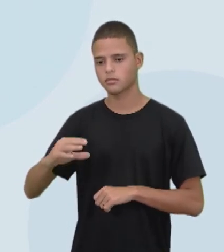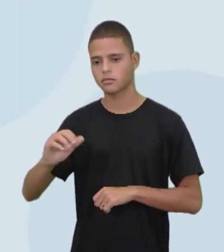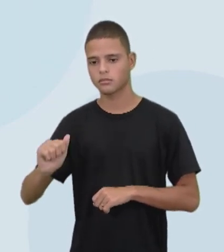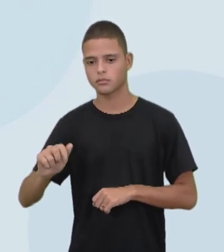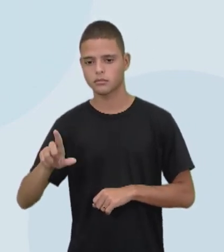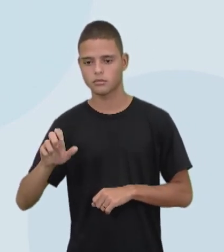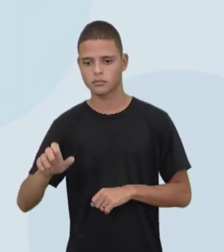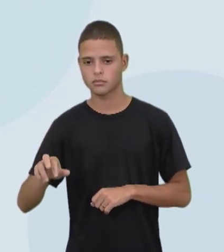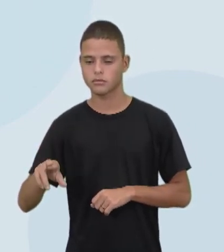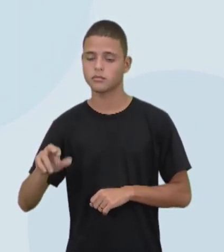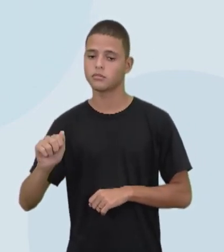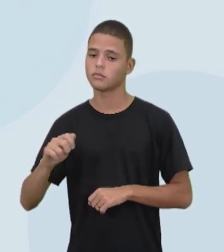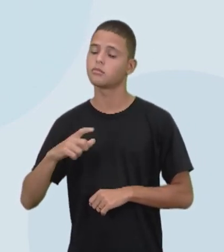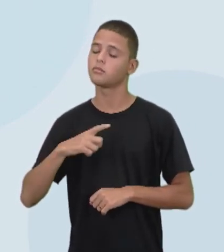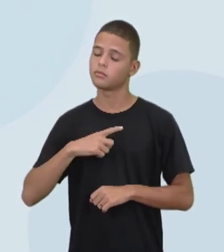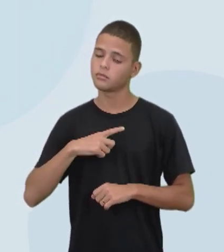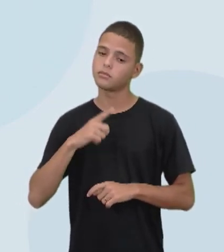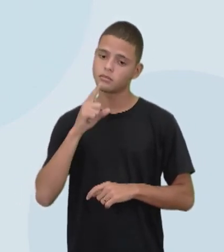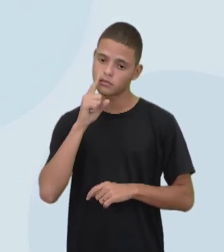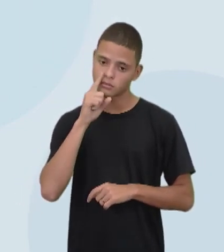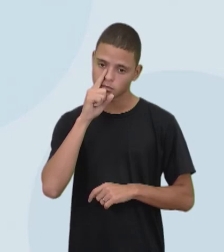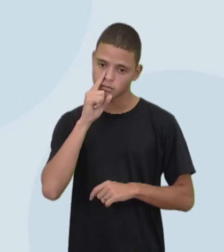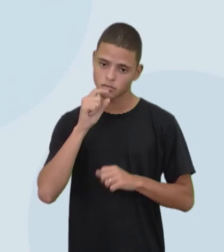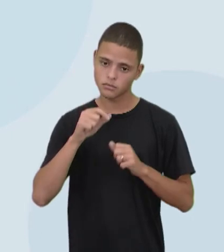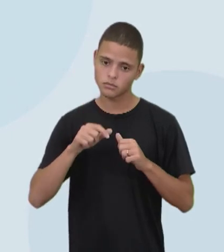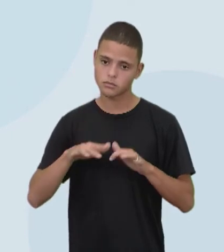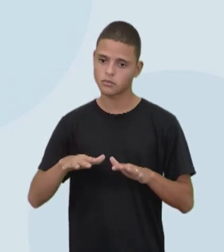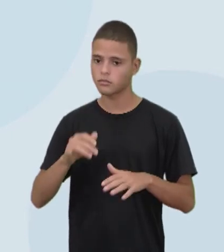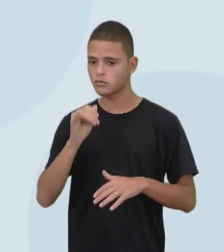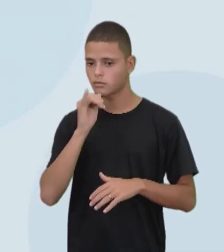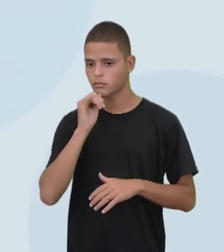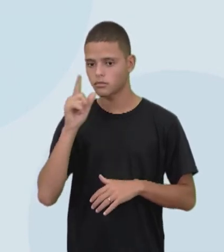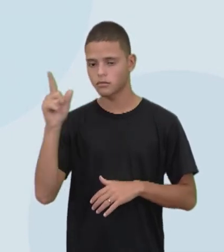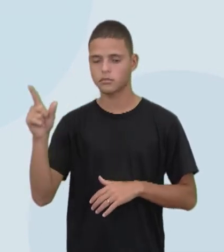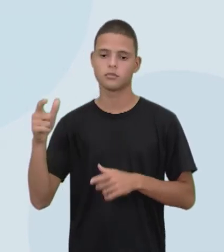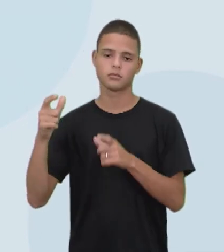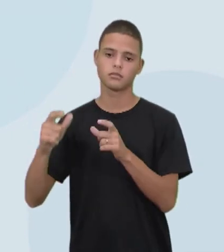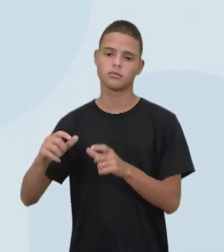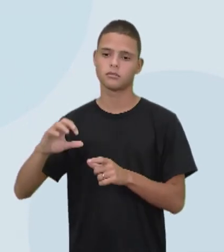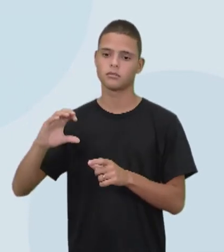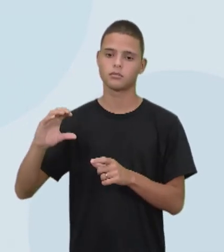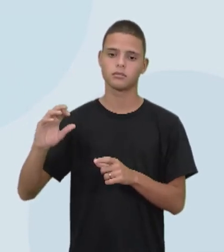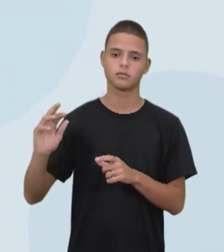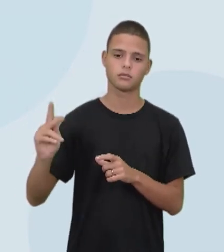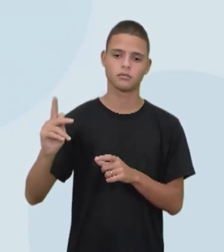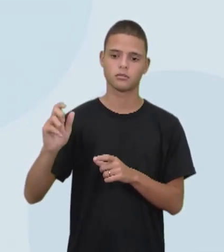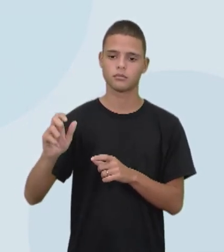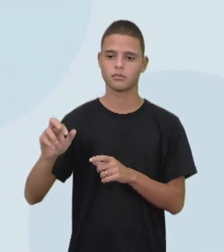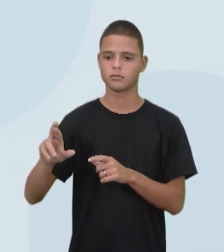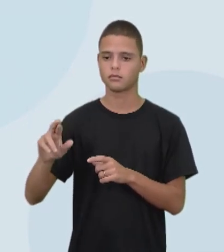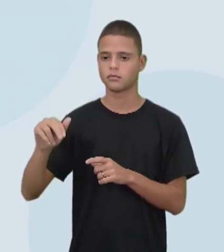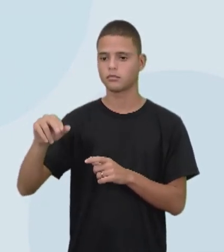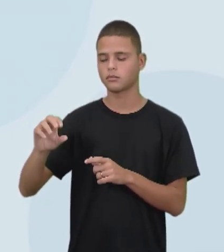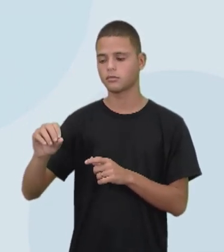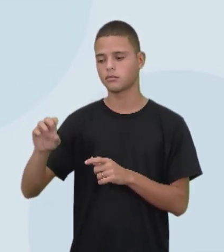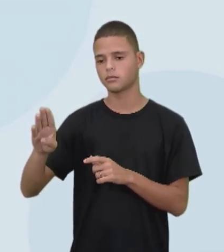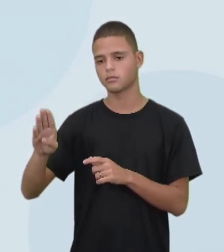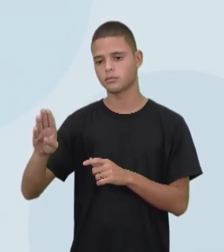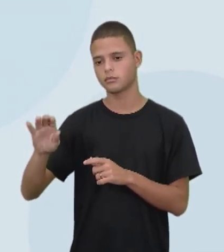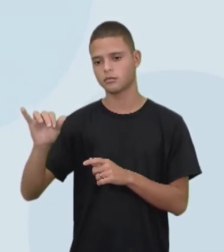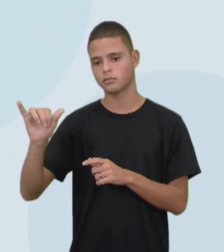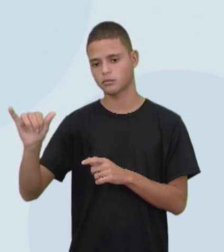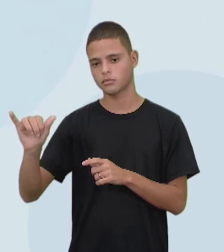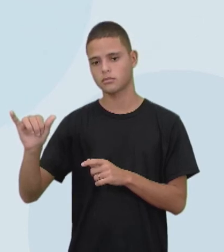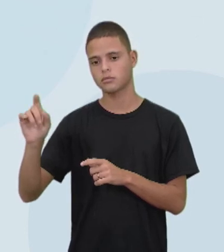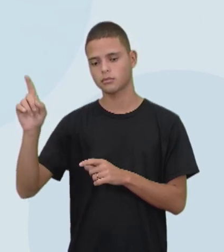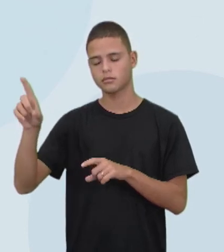funcionando, há riscos de vazamentos, né? Que foram os exemplos lá de Chernobyl, na antiga União Soviética, e lá em Fukushima,